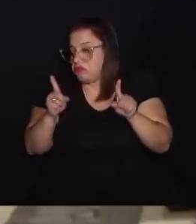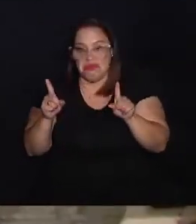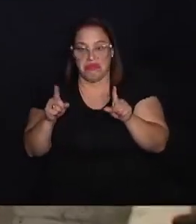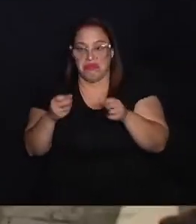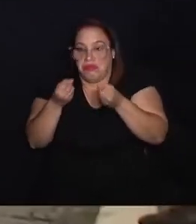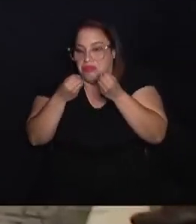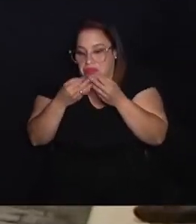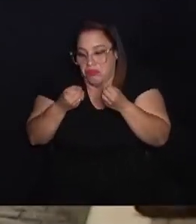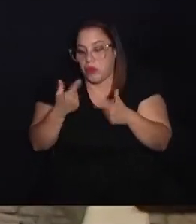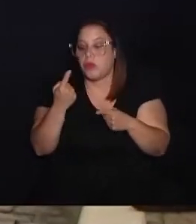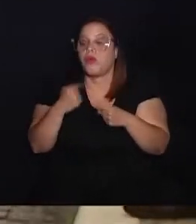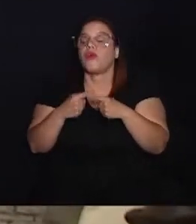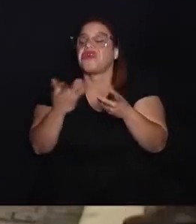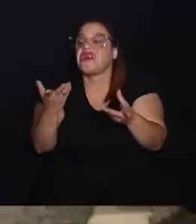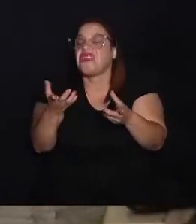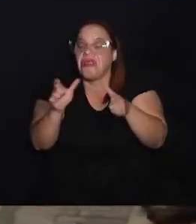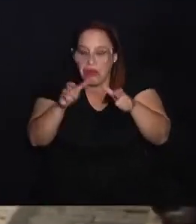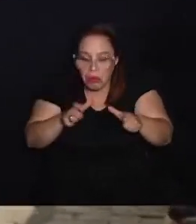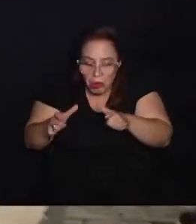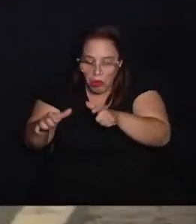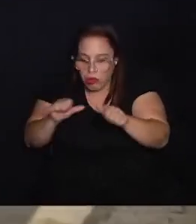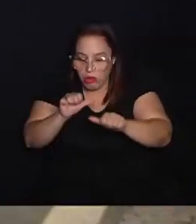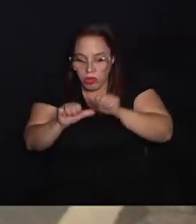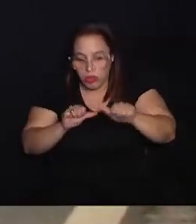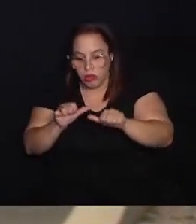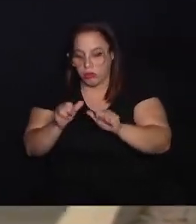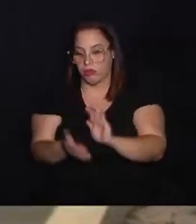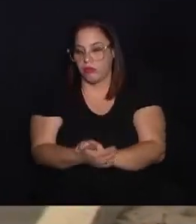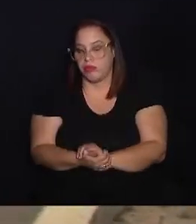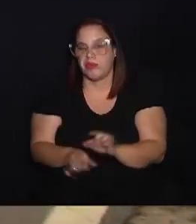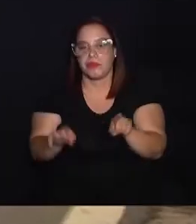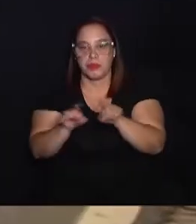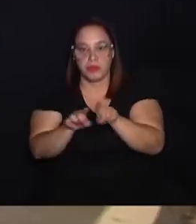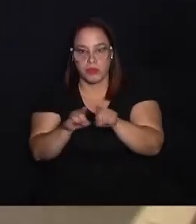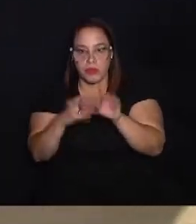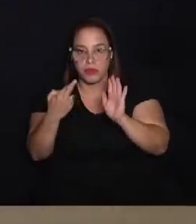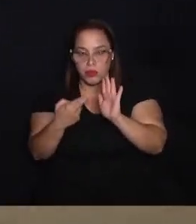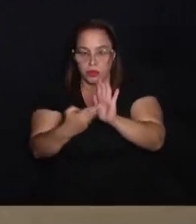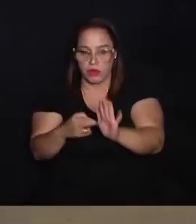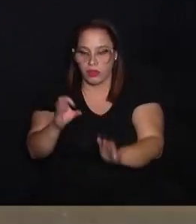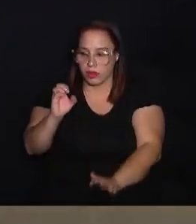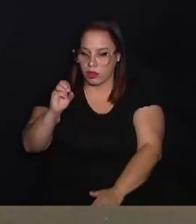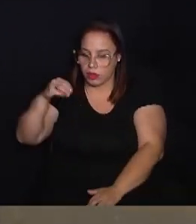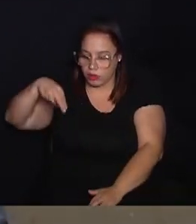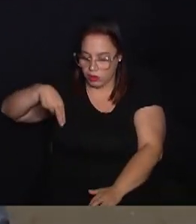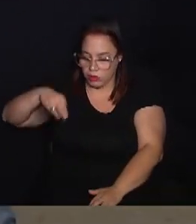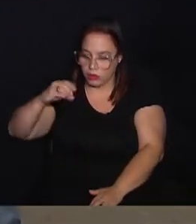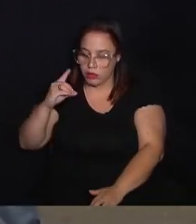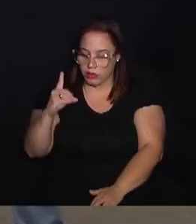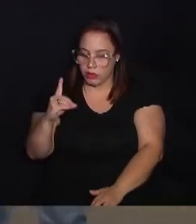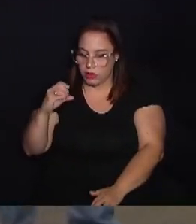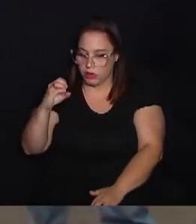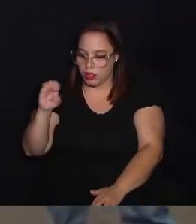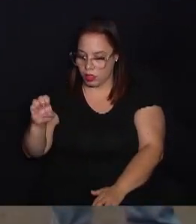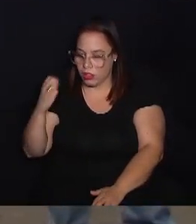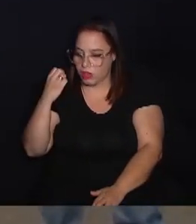no centro. Também na Escola Estadual Sofia Walter Salgado, na Vila Teixeira, foram 2 urnas